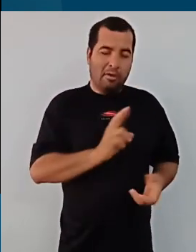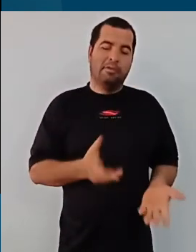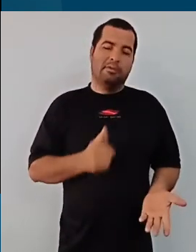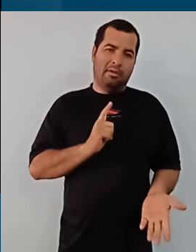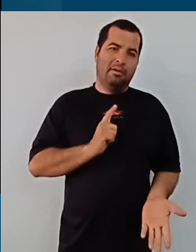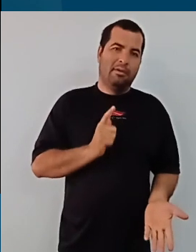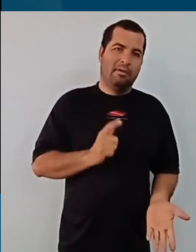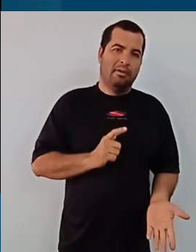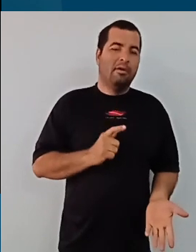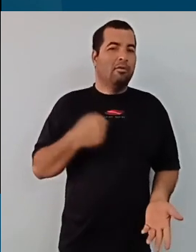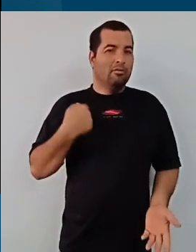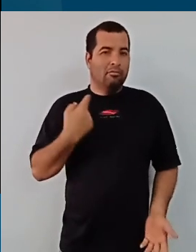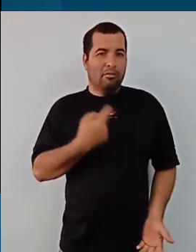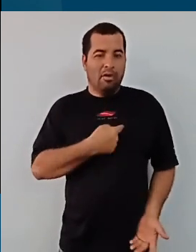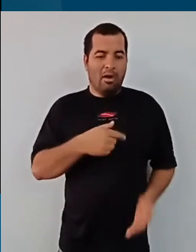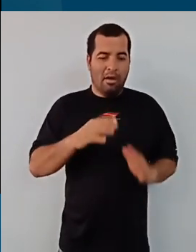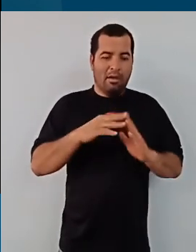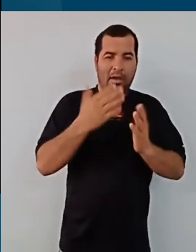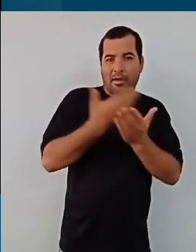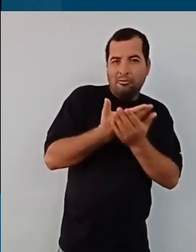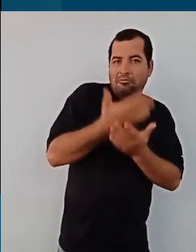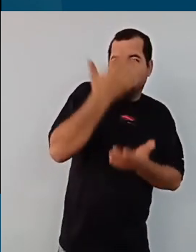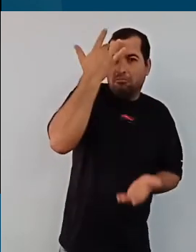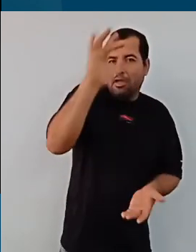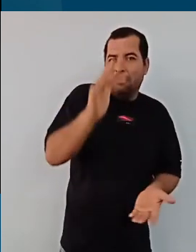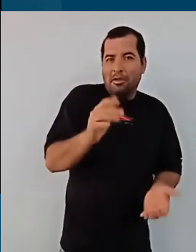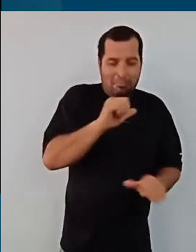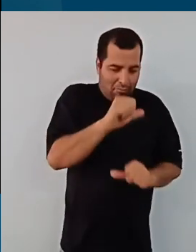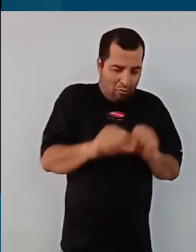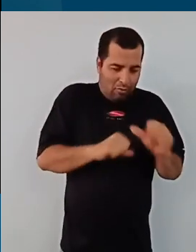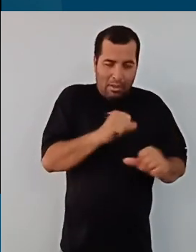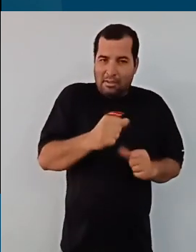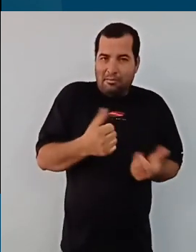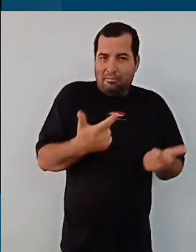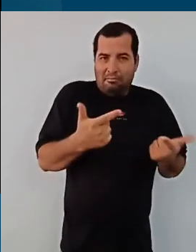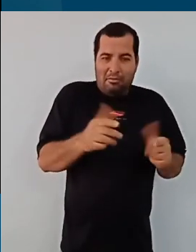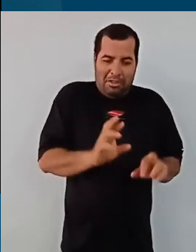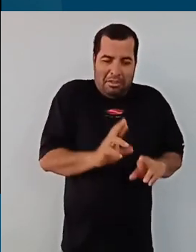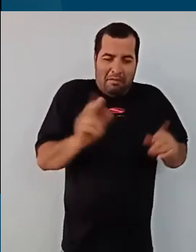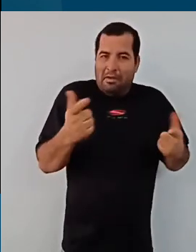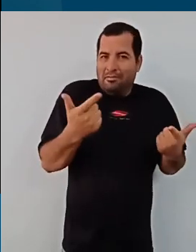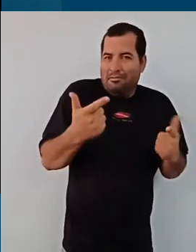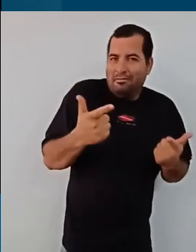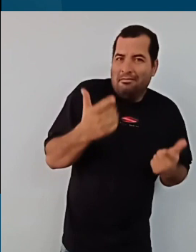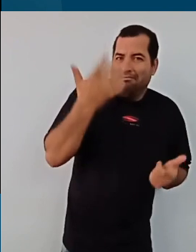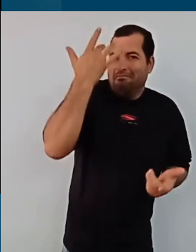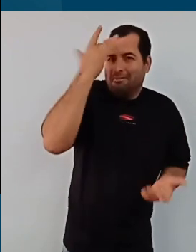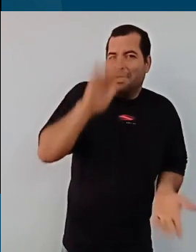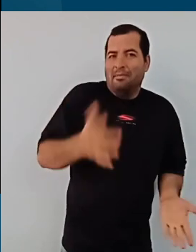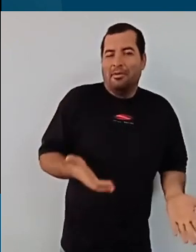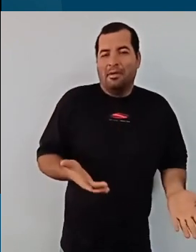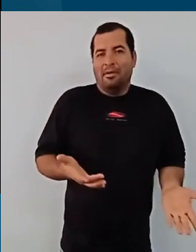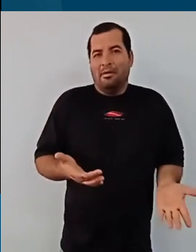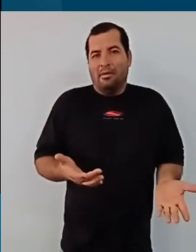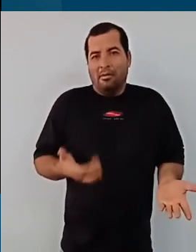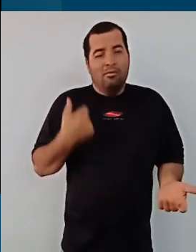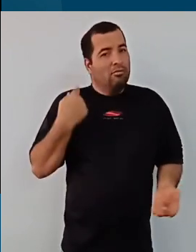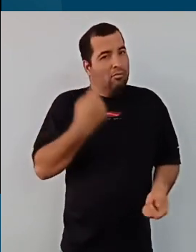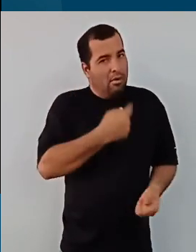Agora, a escola não sabe fazer diferente. E a gente tem que respeitar um pouco essa instituição, essa